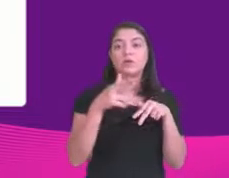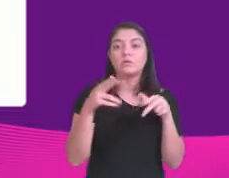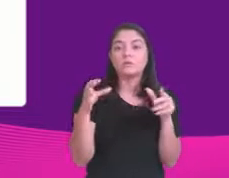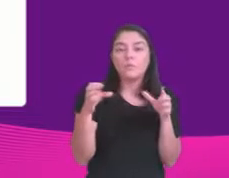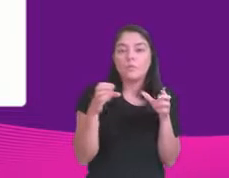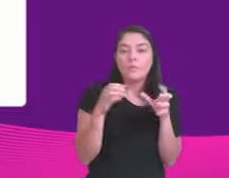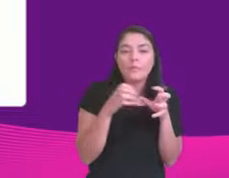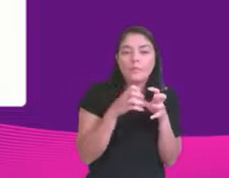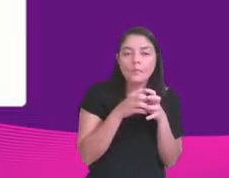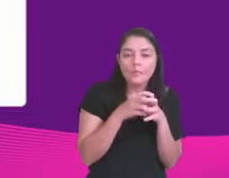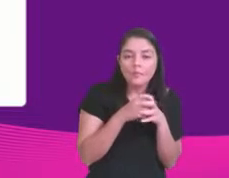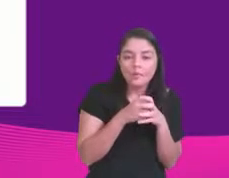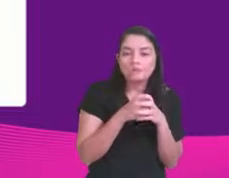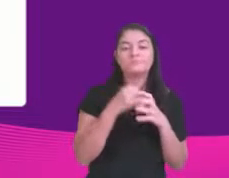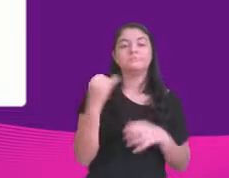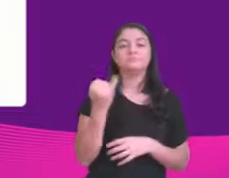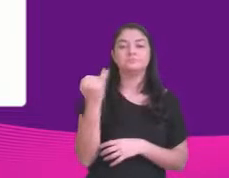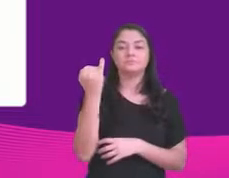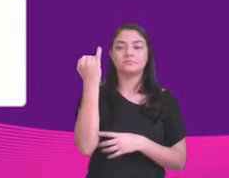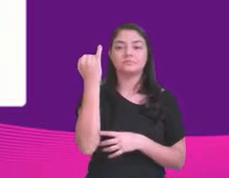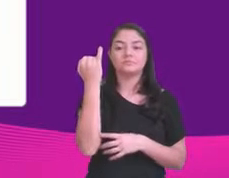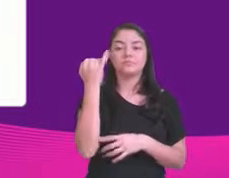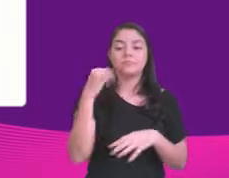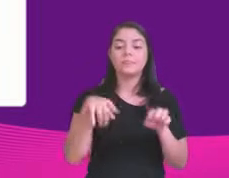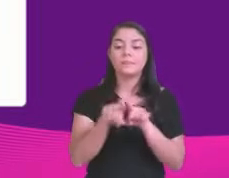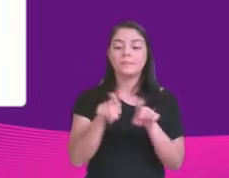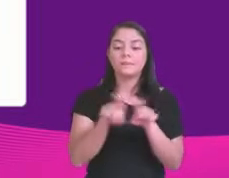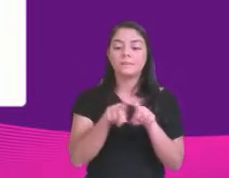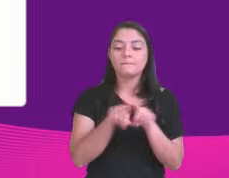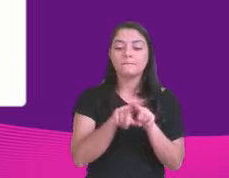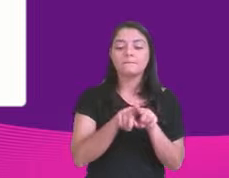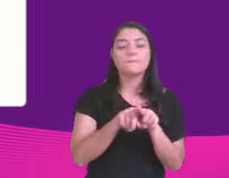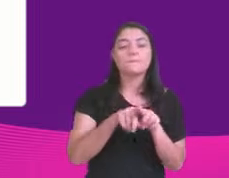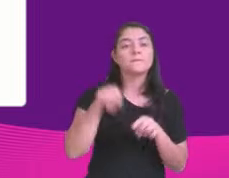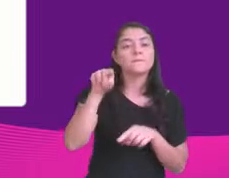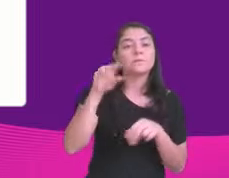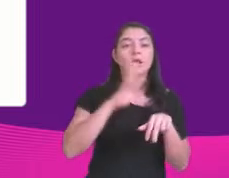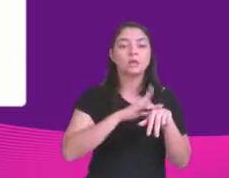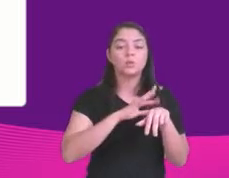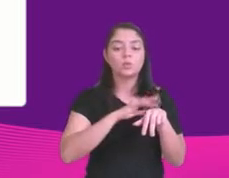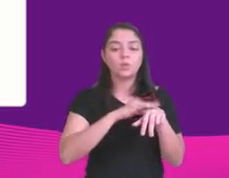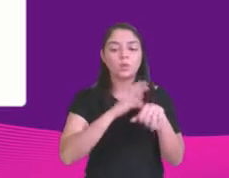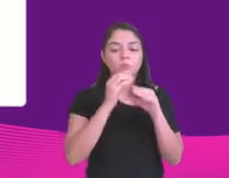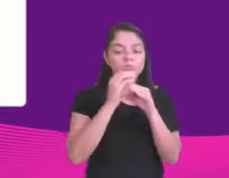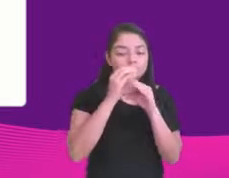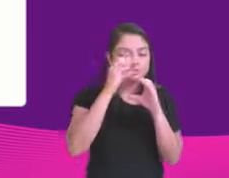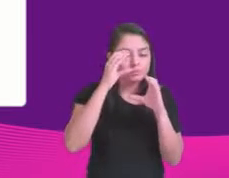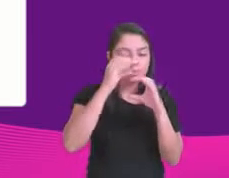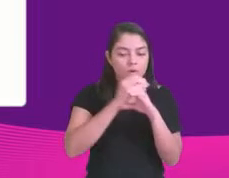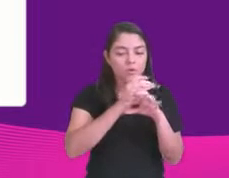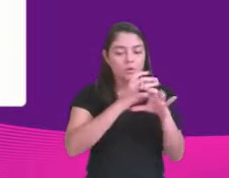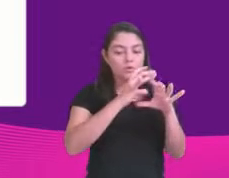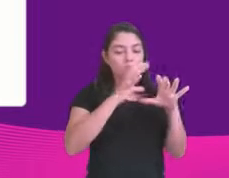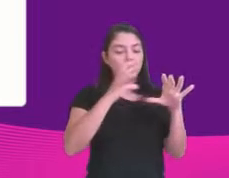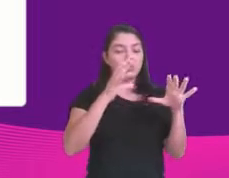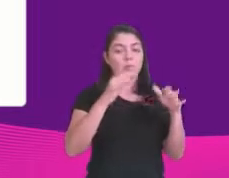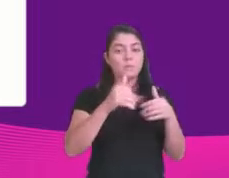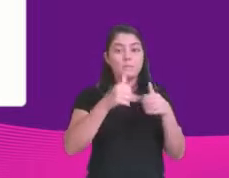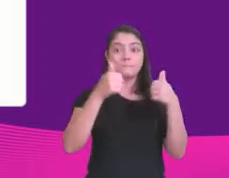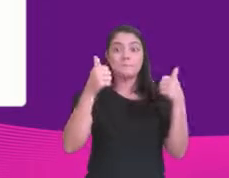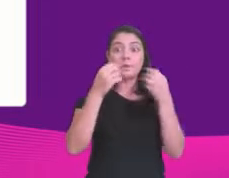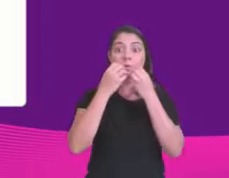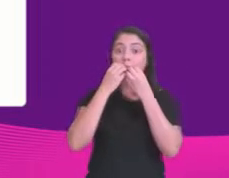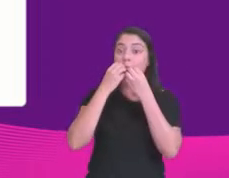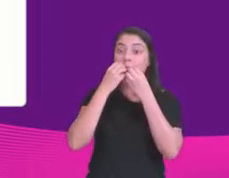macroscópica. Na ausência da ressecção de doença macroscópica, quer dizer, você deixando doença macroscópica, você acaba realmente